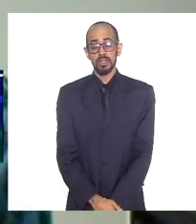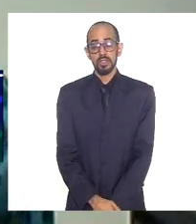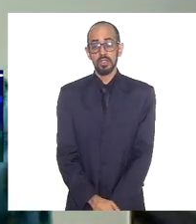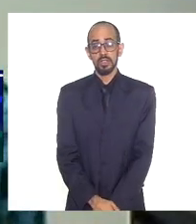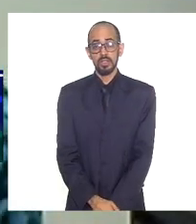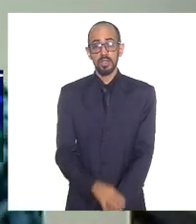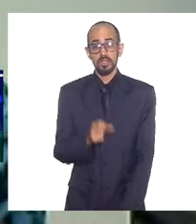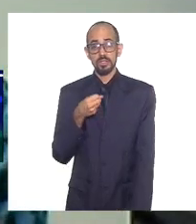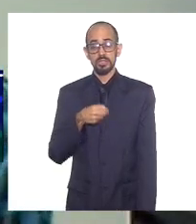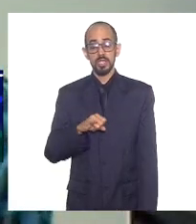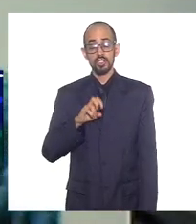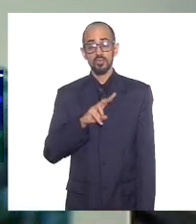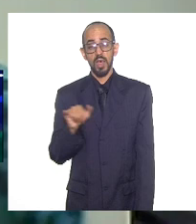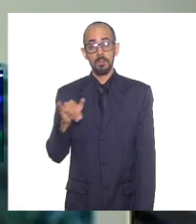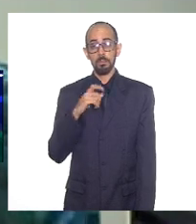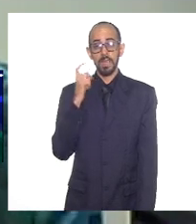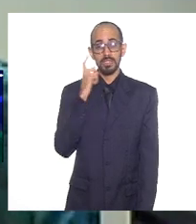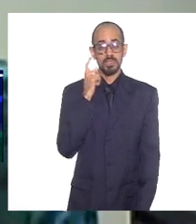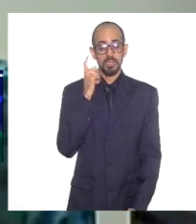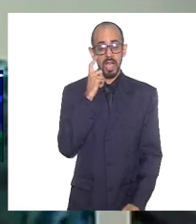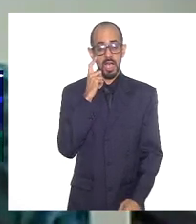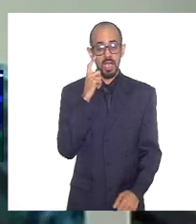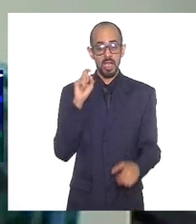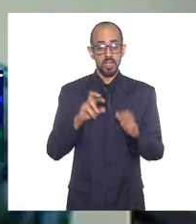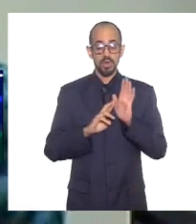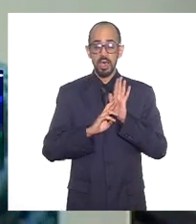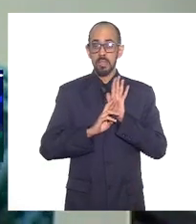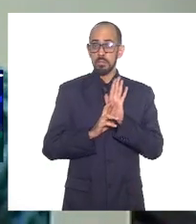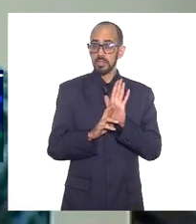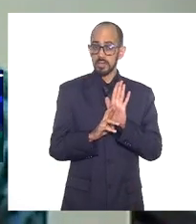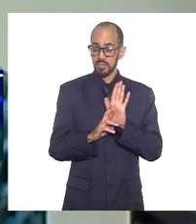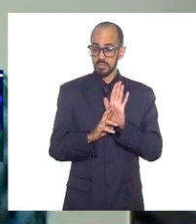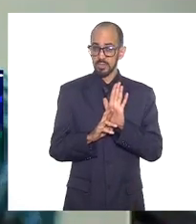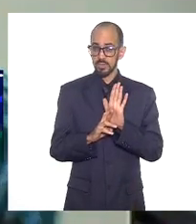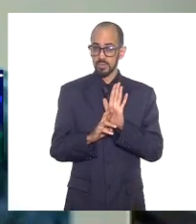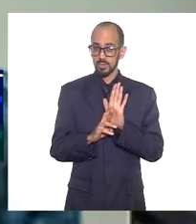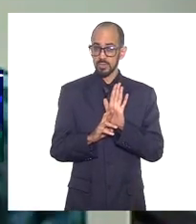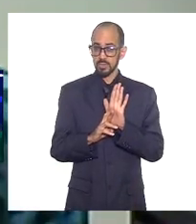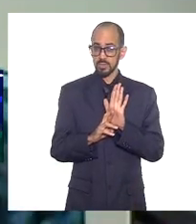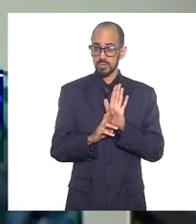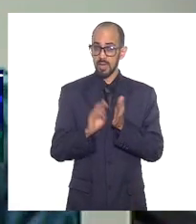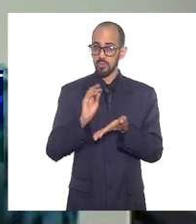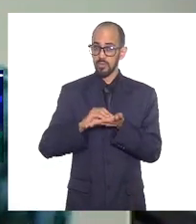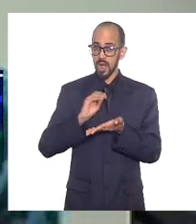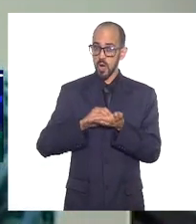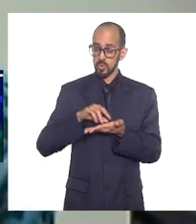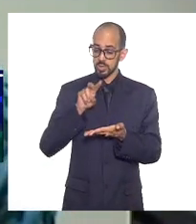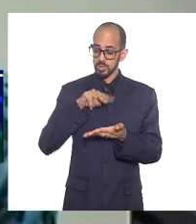vai pensar, né, no que se representa o analfabetismo,